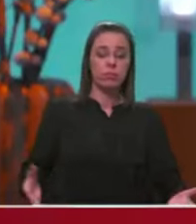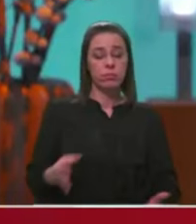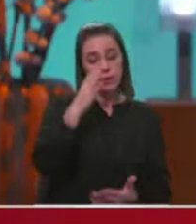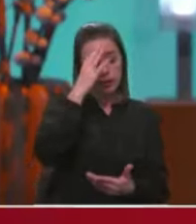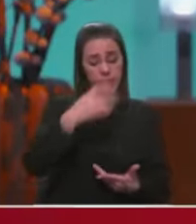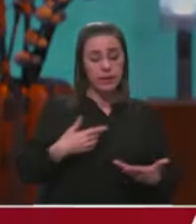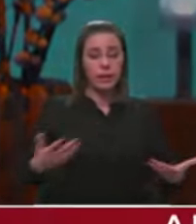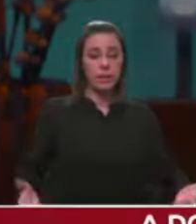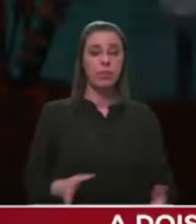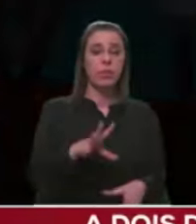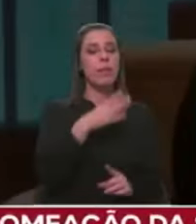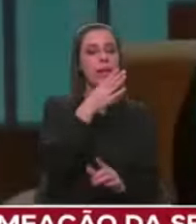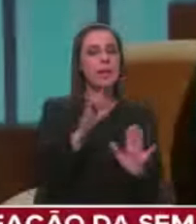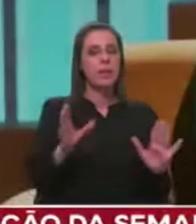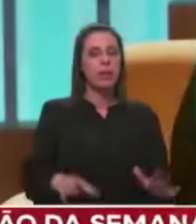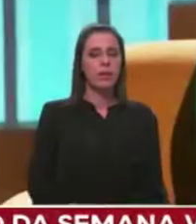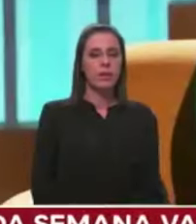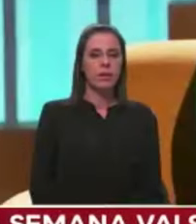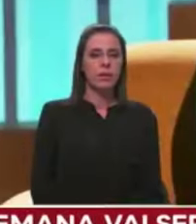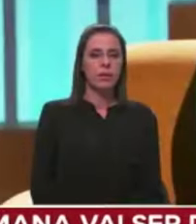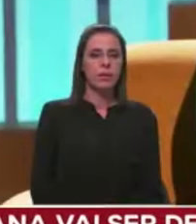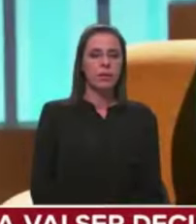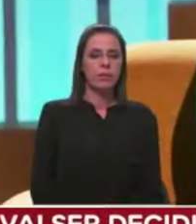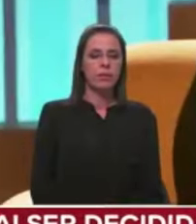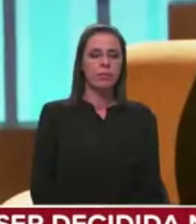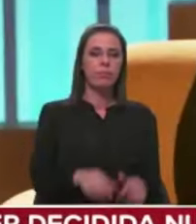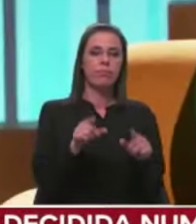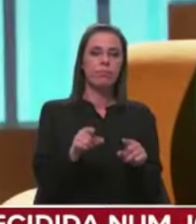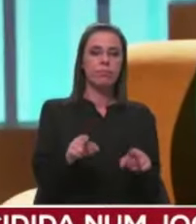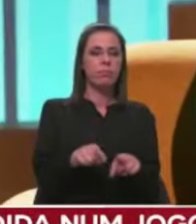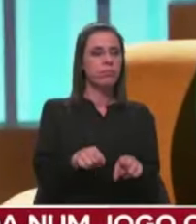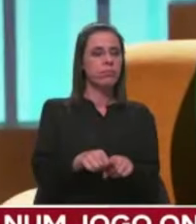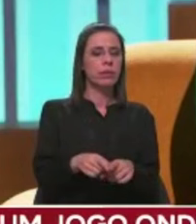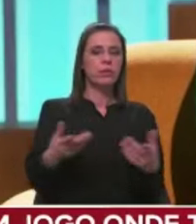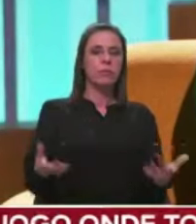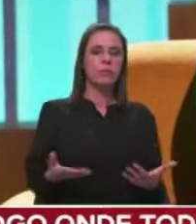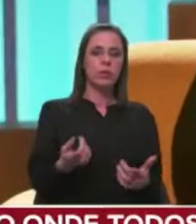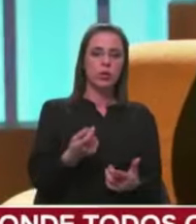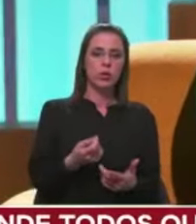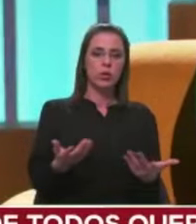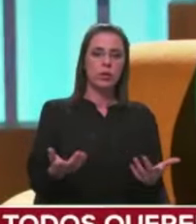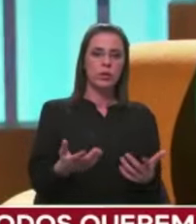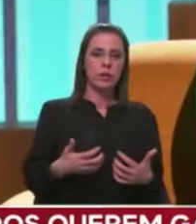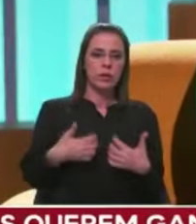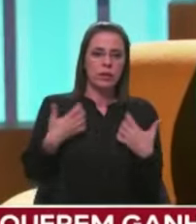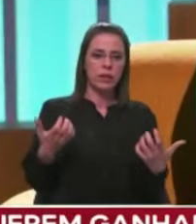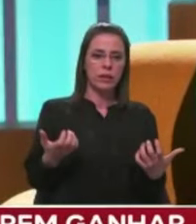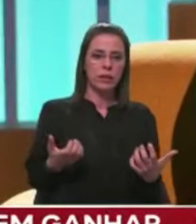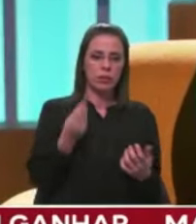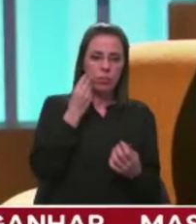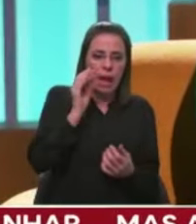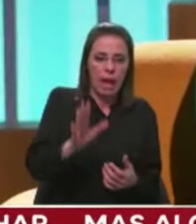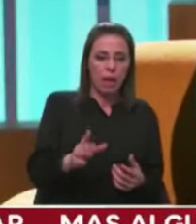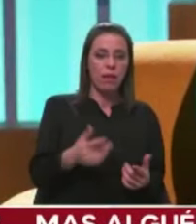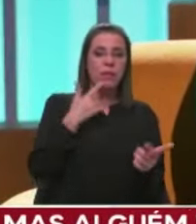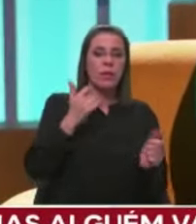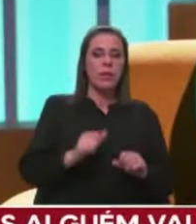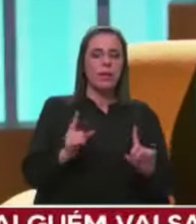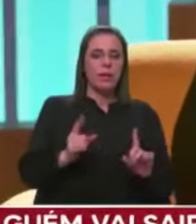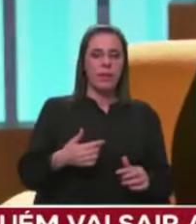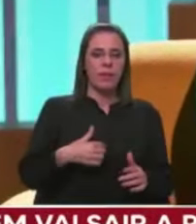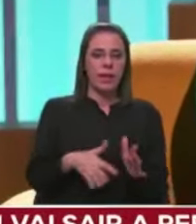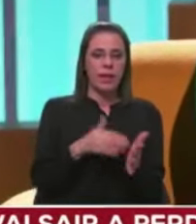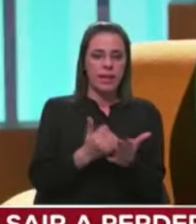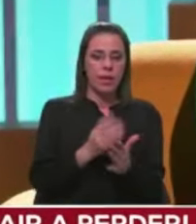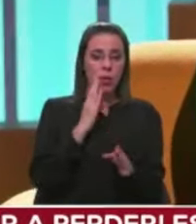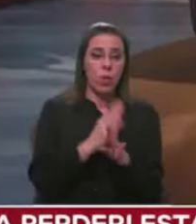sabemos, não é? Porque faz parte do jogo. Mas o Rodolfo é, sei lá, é um bocadinho quesilento, não pode tem que ficar